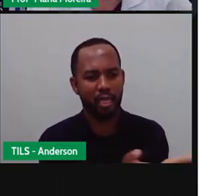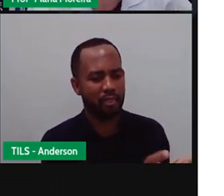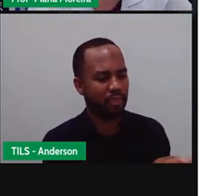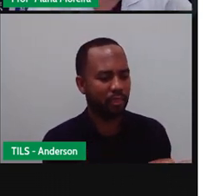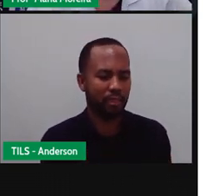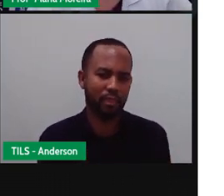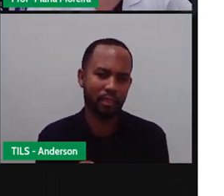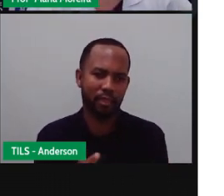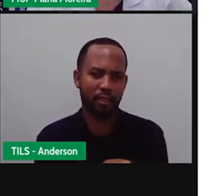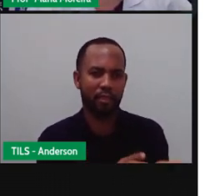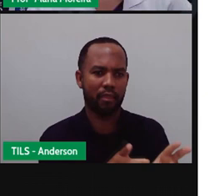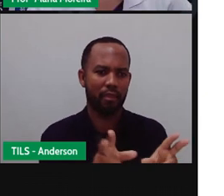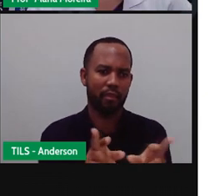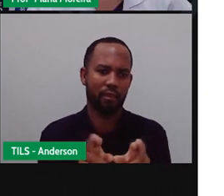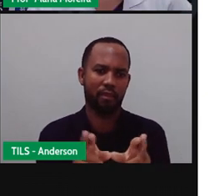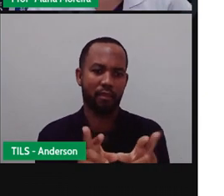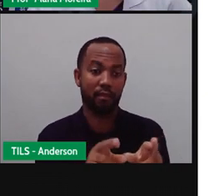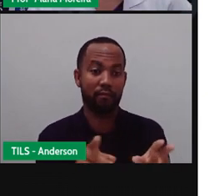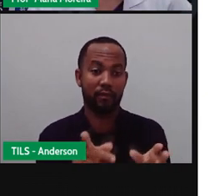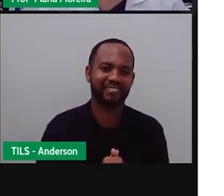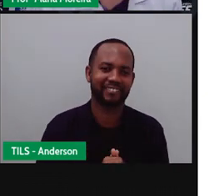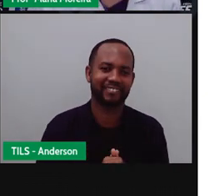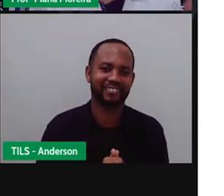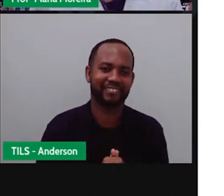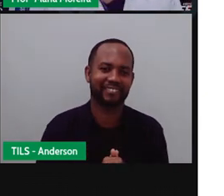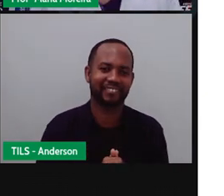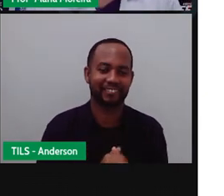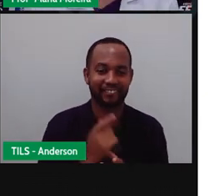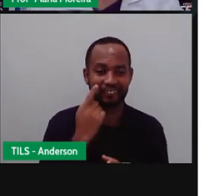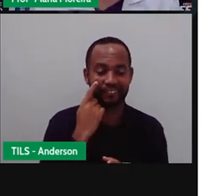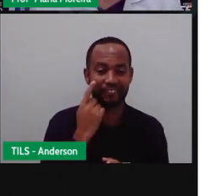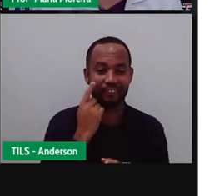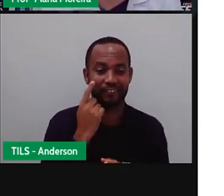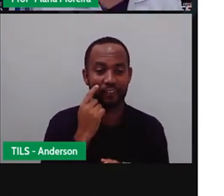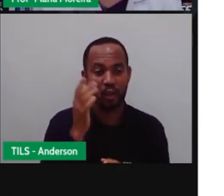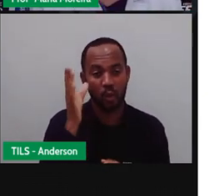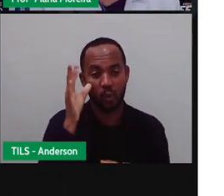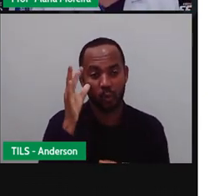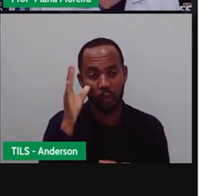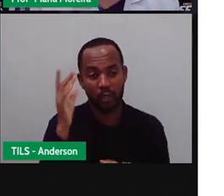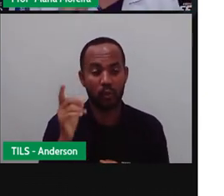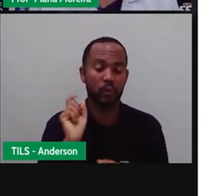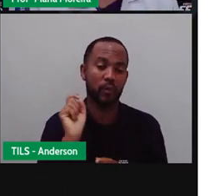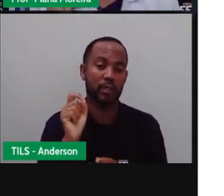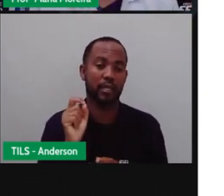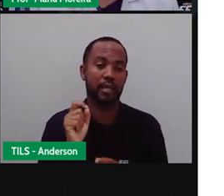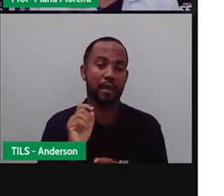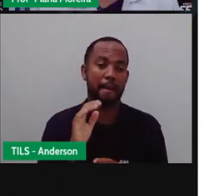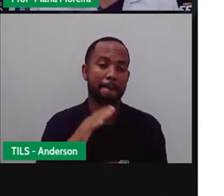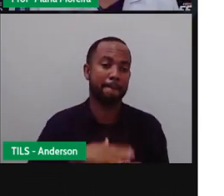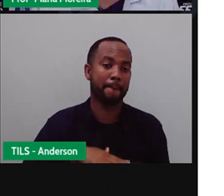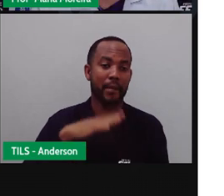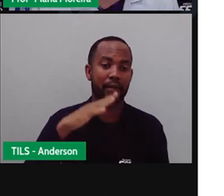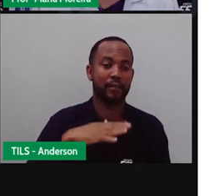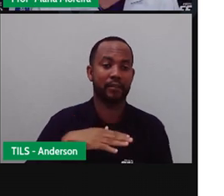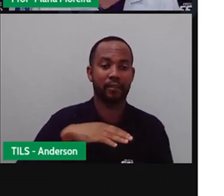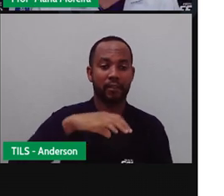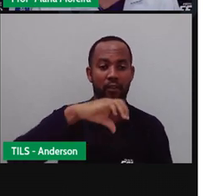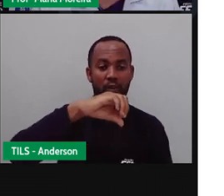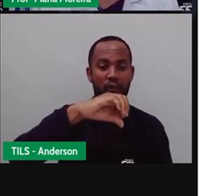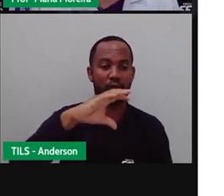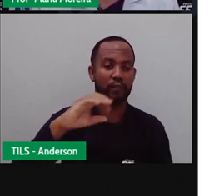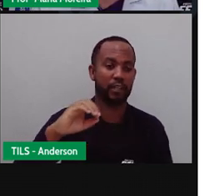de proteção. E temos aqui o gafanhoto. Vamos lá. Um curioso fato é que mais de 95% dos